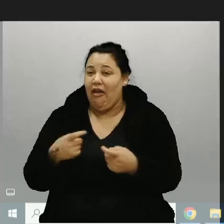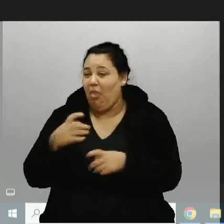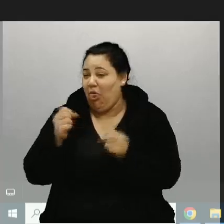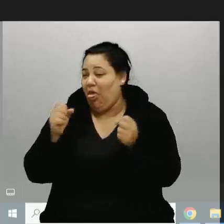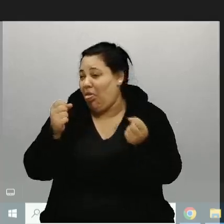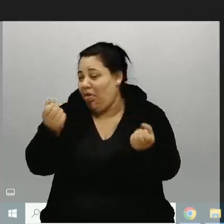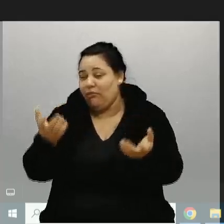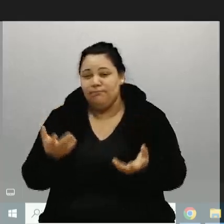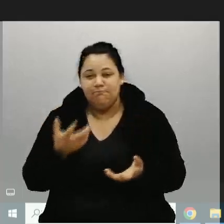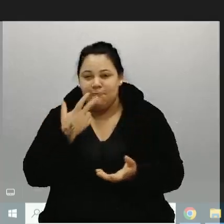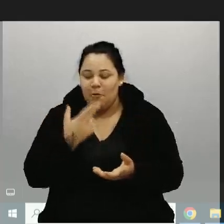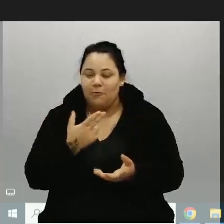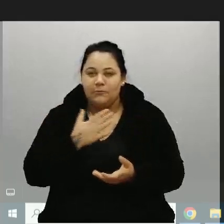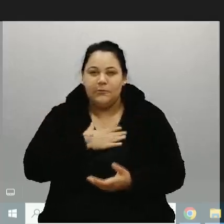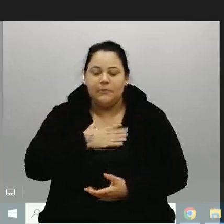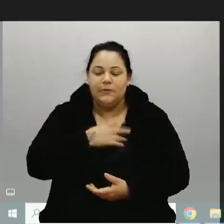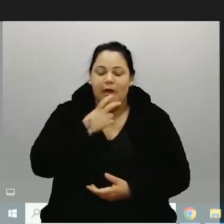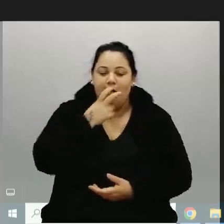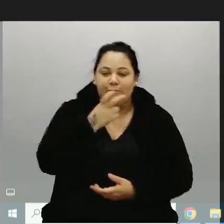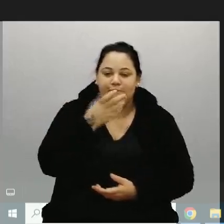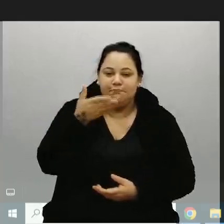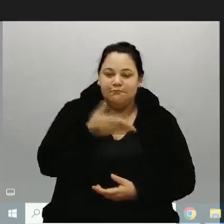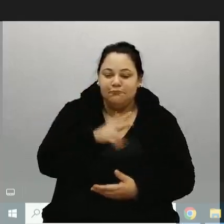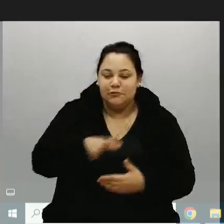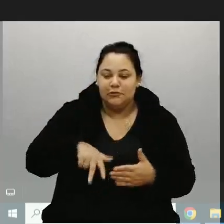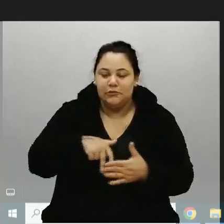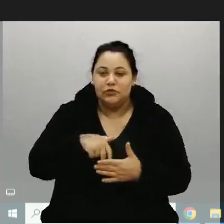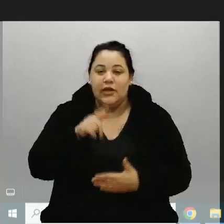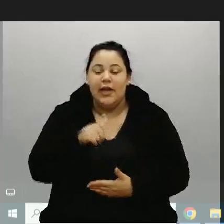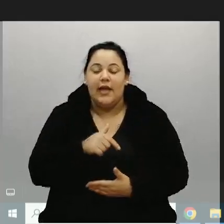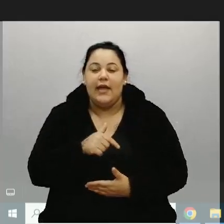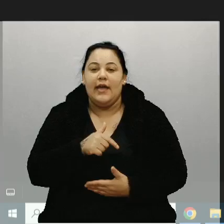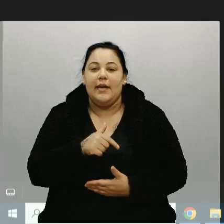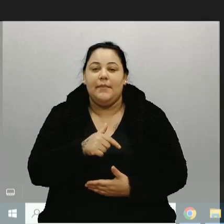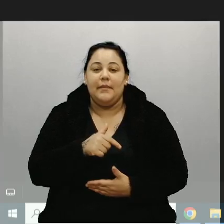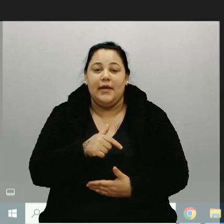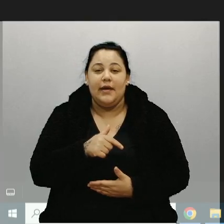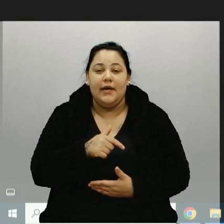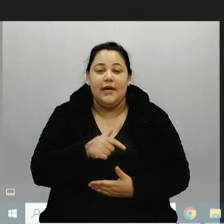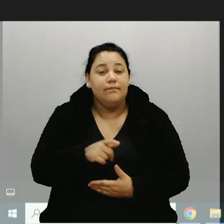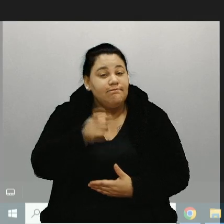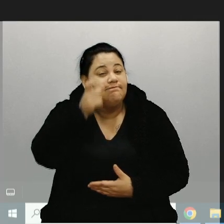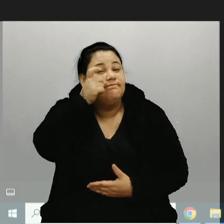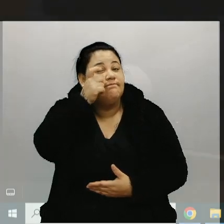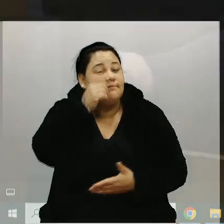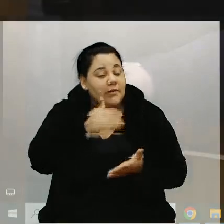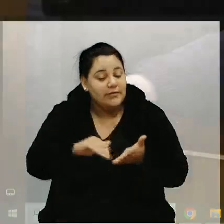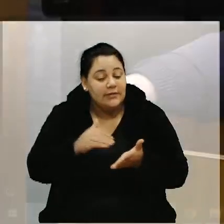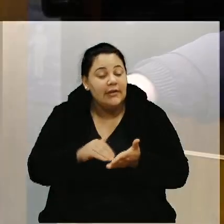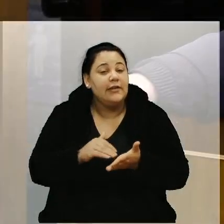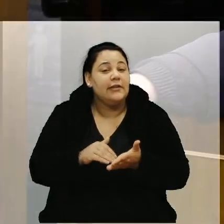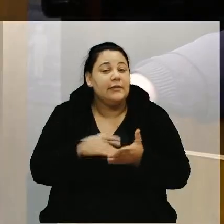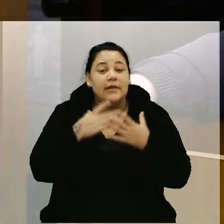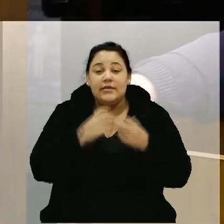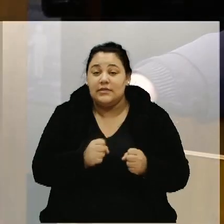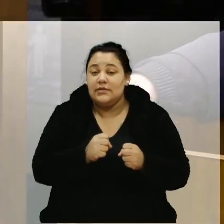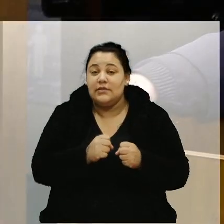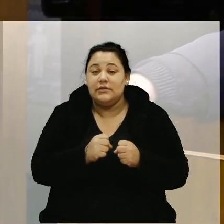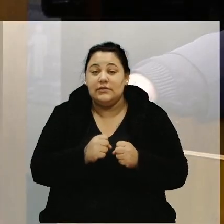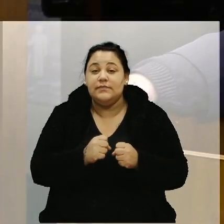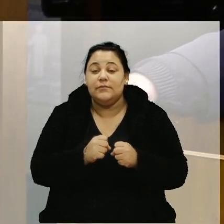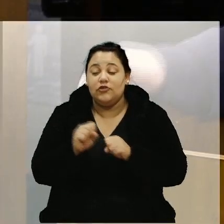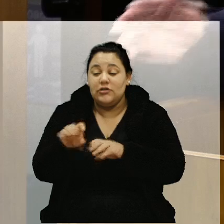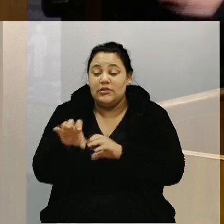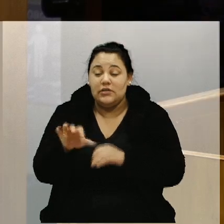Então, a minha voz aqui nessa tribuna hoje é para alertar a Secretaria de Educação e alertar a Secretaria de